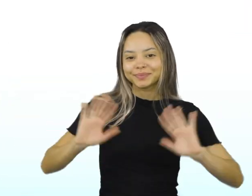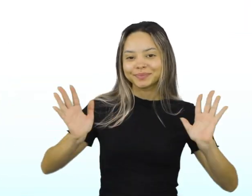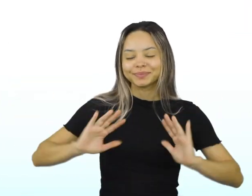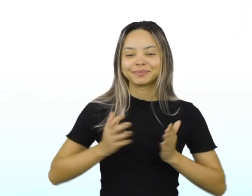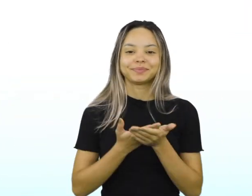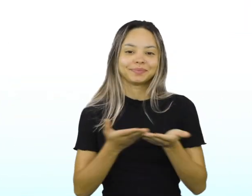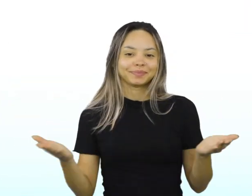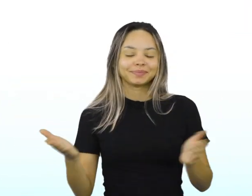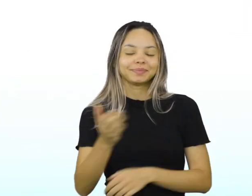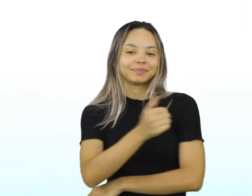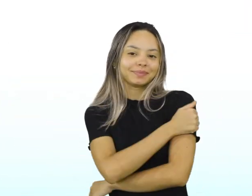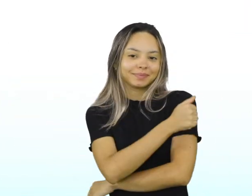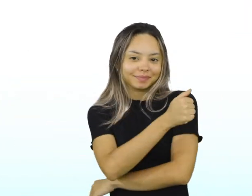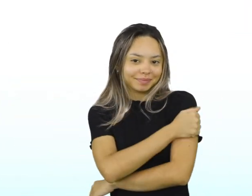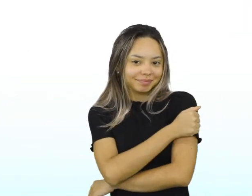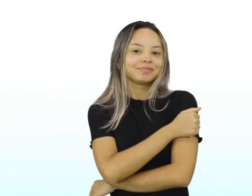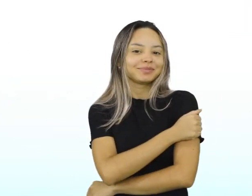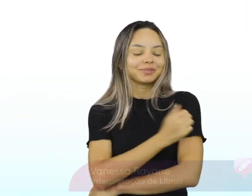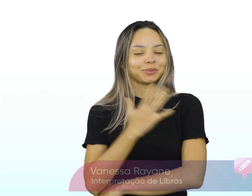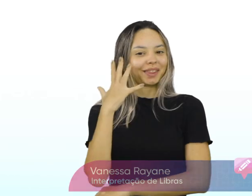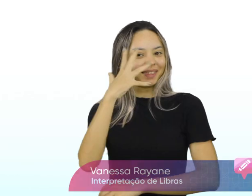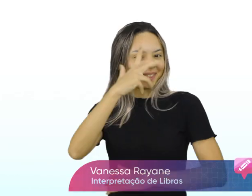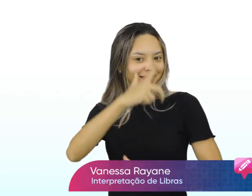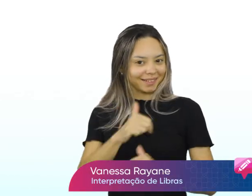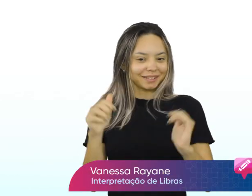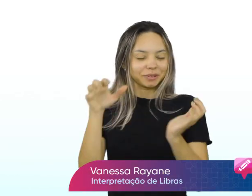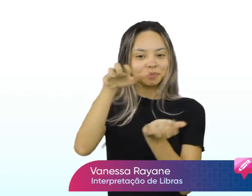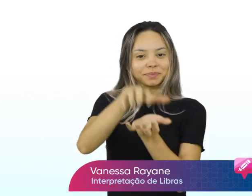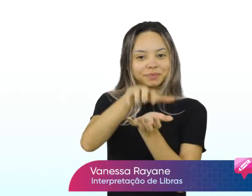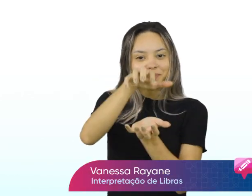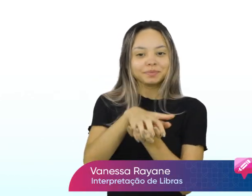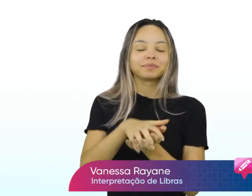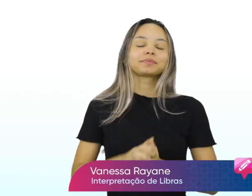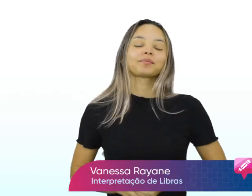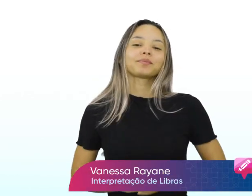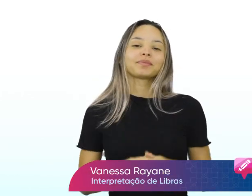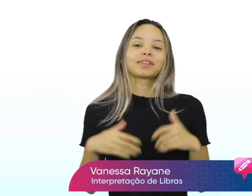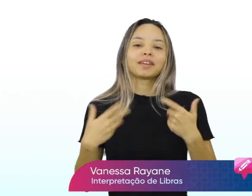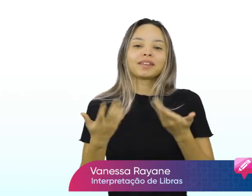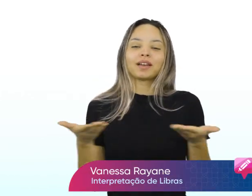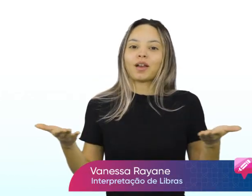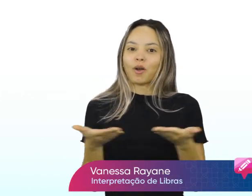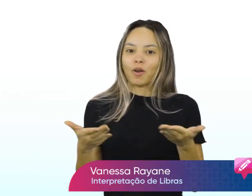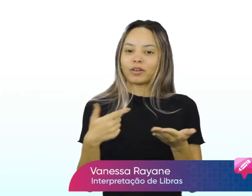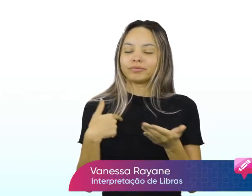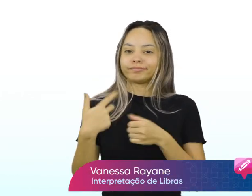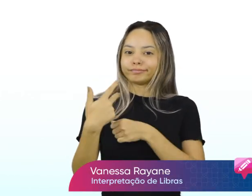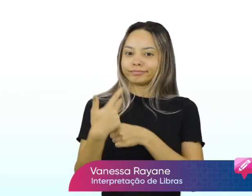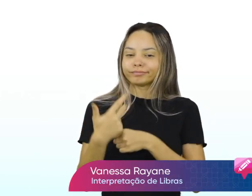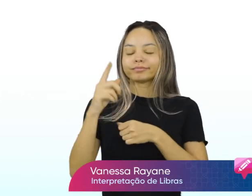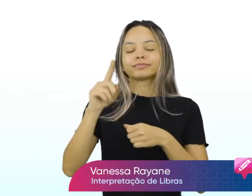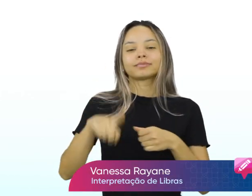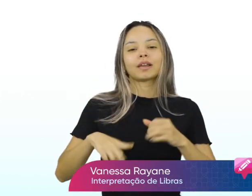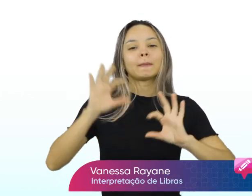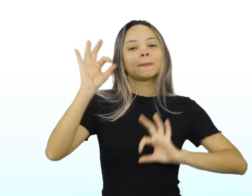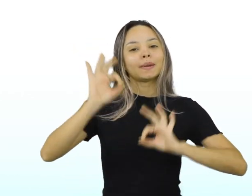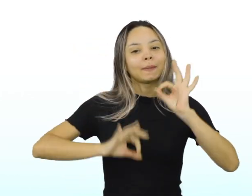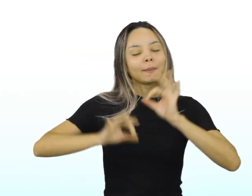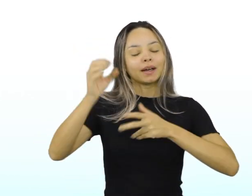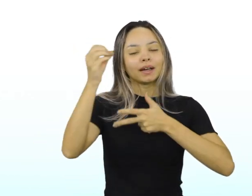Alô, alô você, estudante do meu lindo estado de Pernambuco. Esse é o Prepara Enem